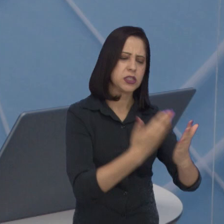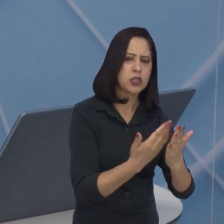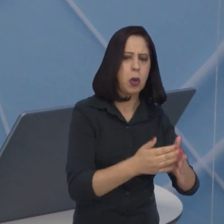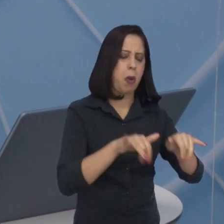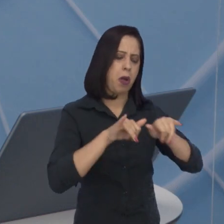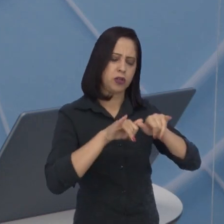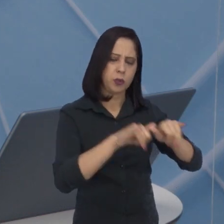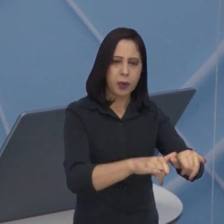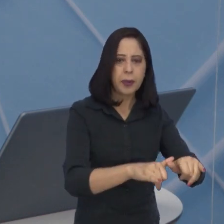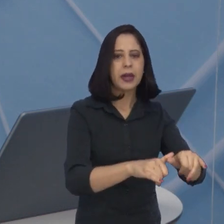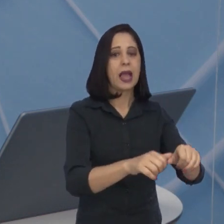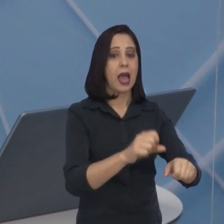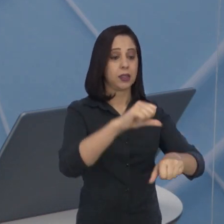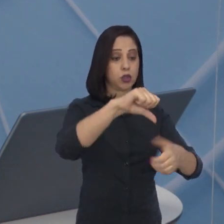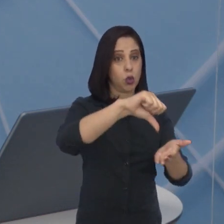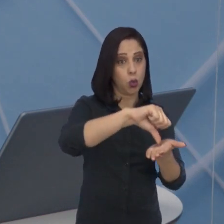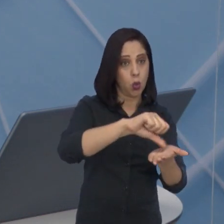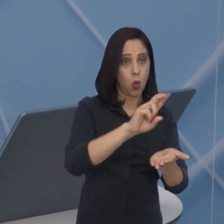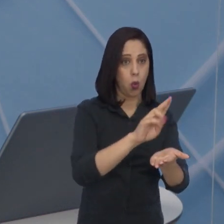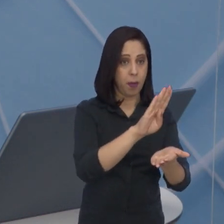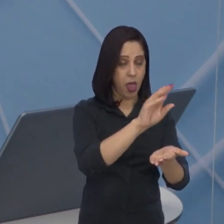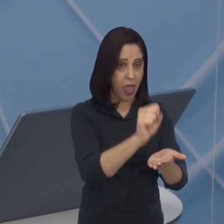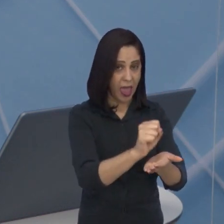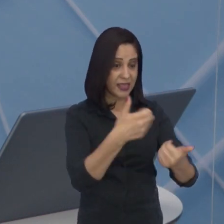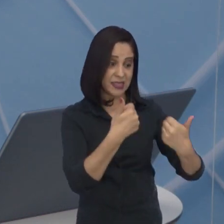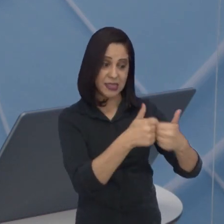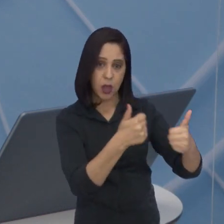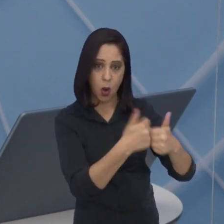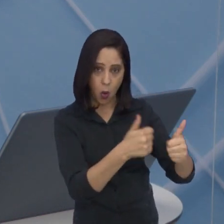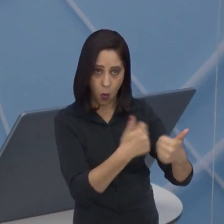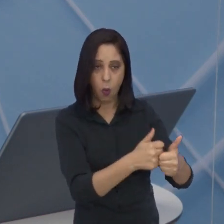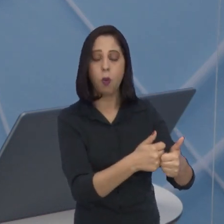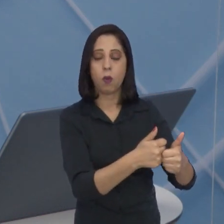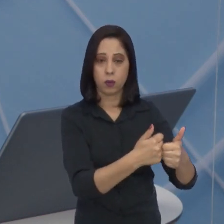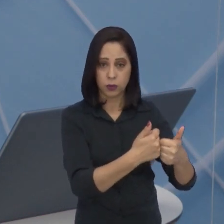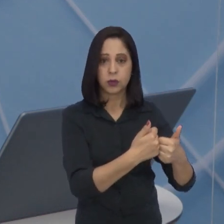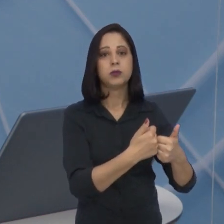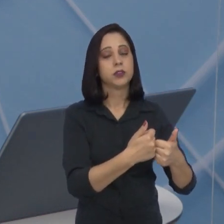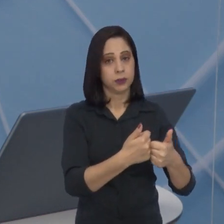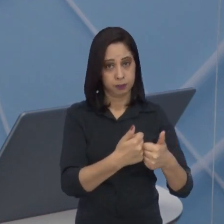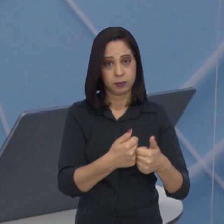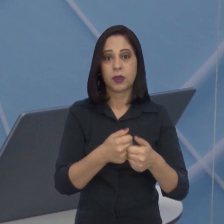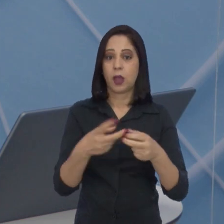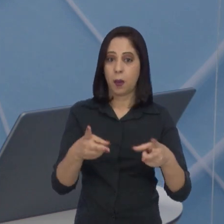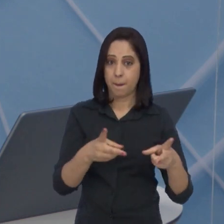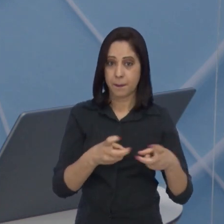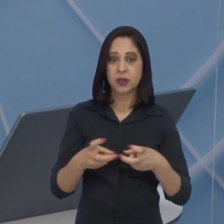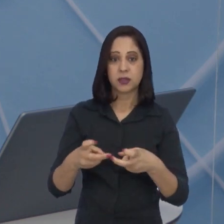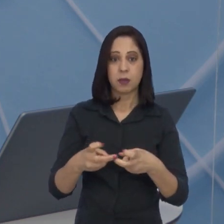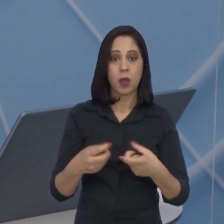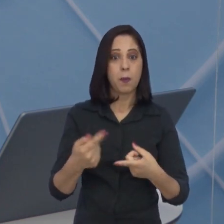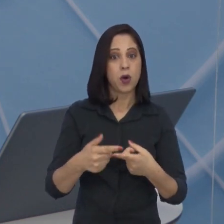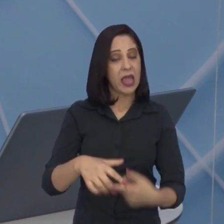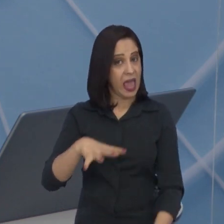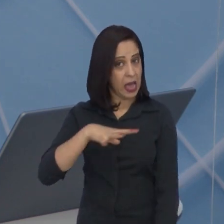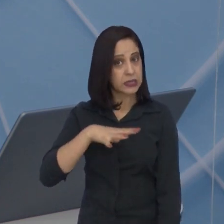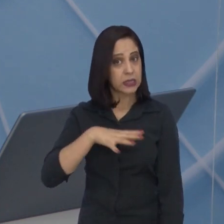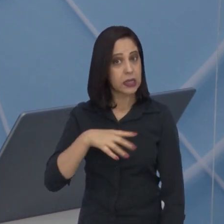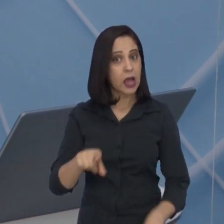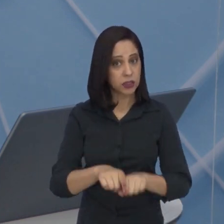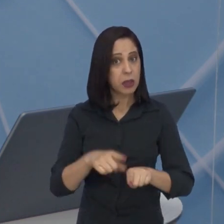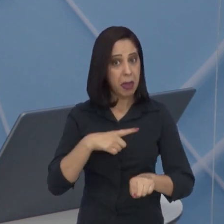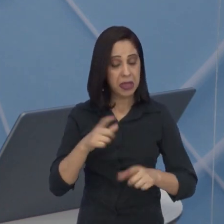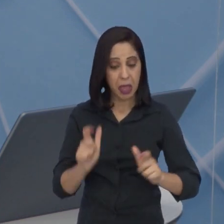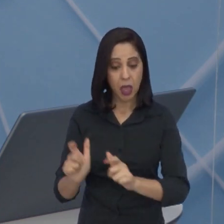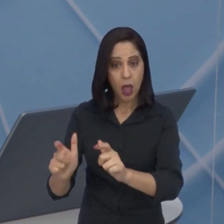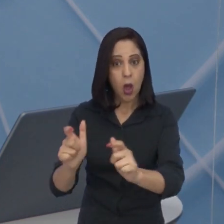supermercados, postos de saúde, transporte público também, que a gente vê que em muitos lugares, né, na própria cidade a gente vê que tem lugares